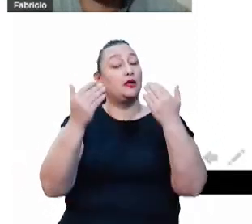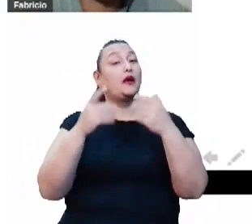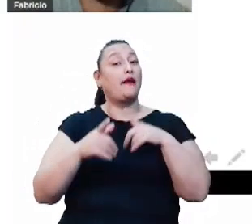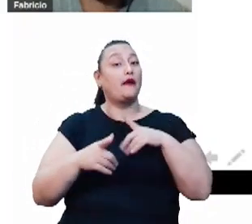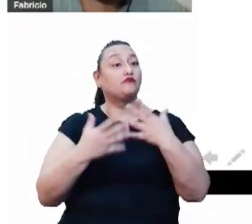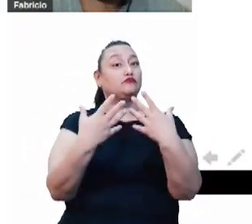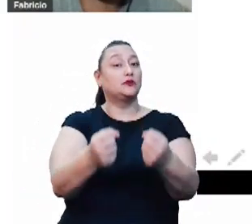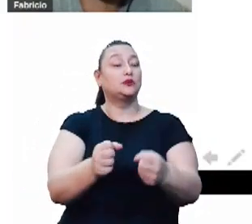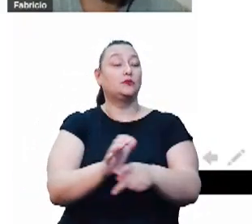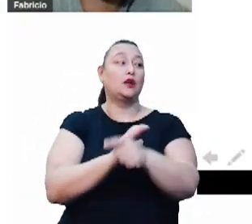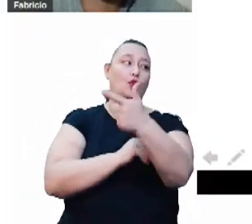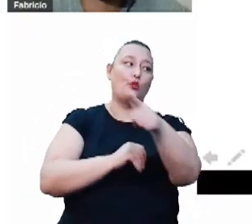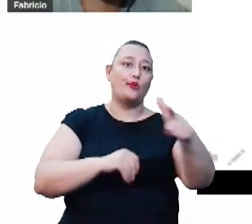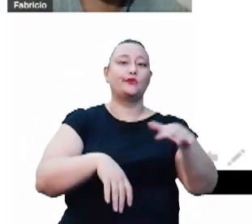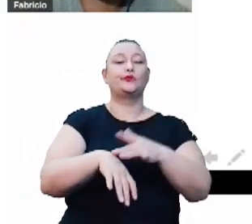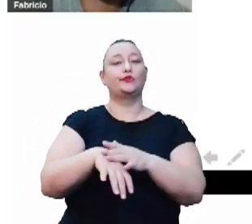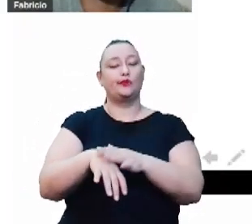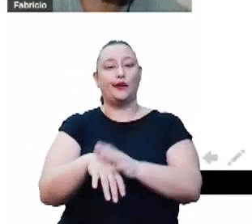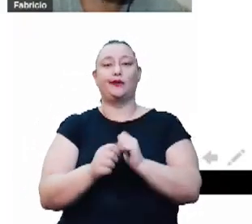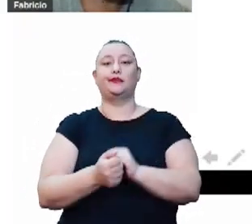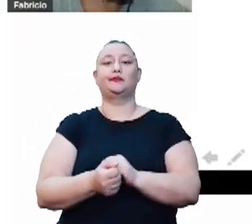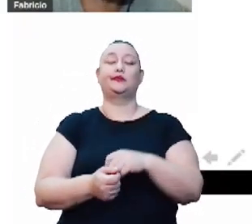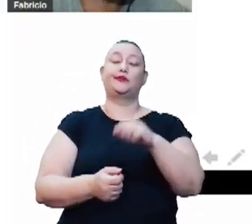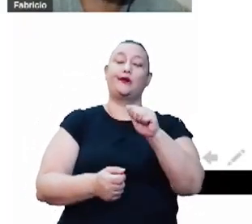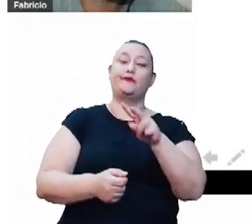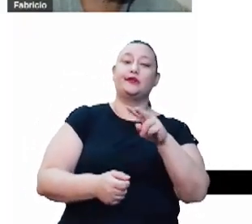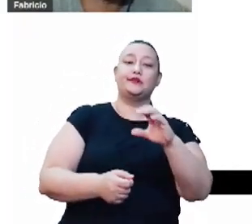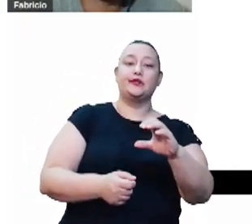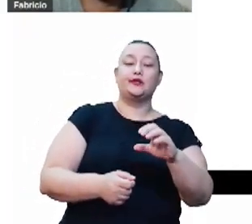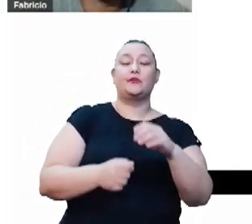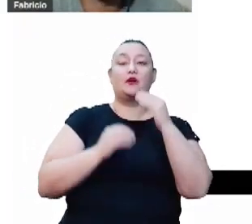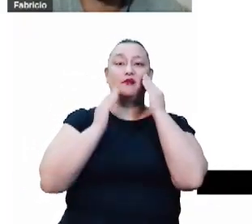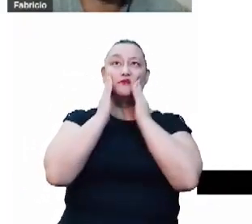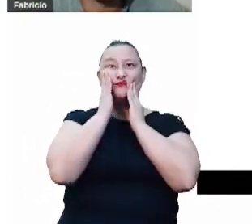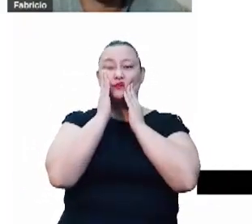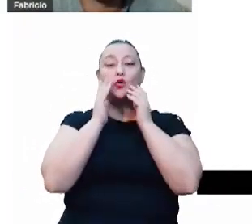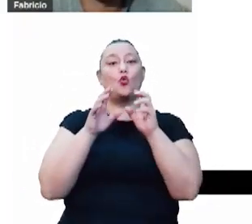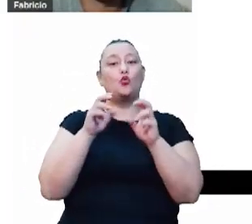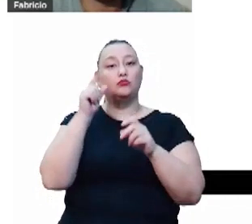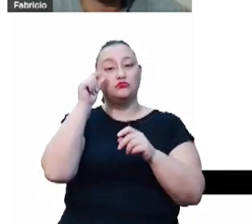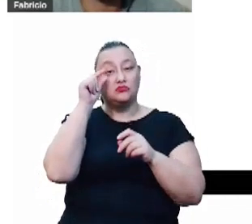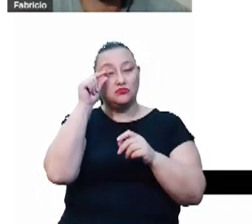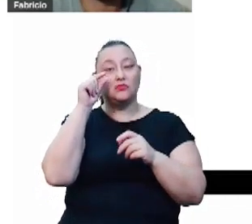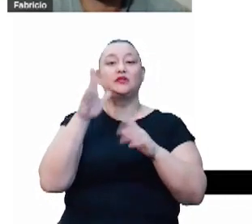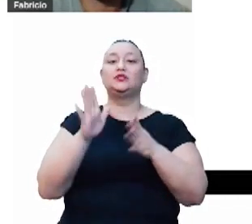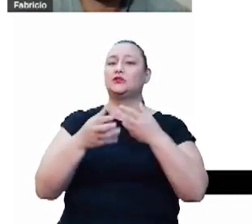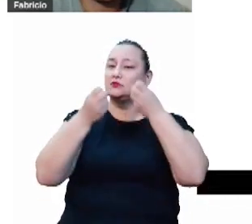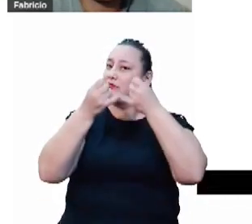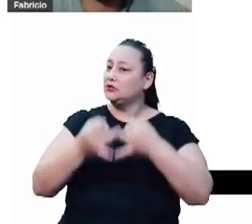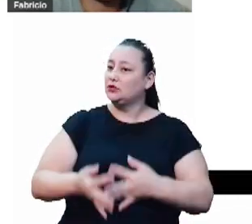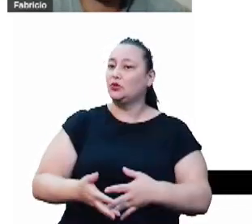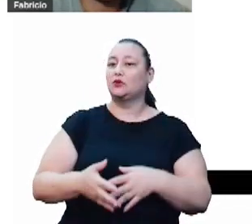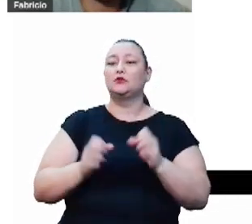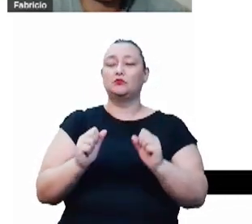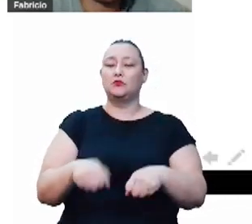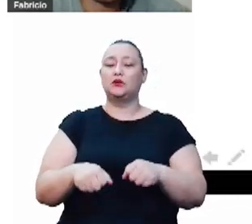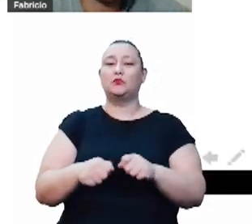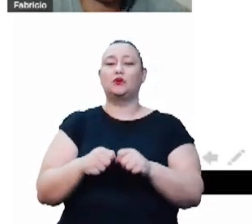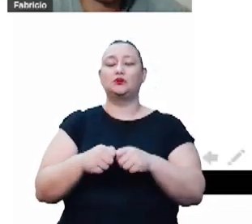outras doenças, né? Então para espasticidade de AVC, para distonia, para aqueles espasmos que a gente conversou, então dá para ter